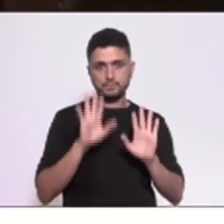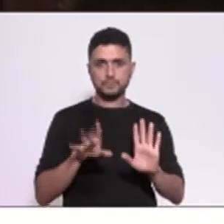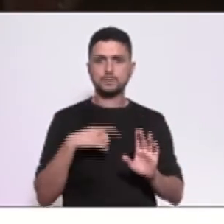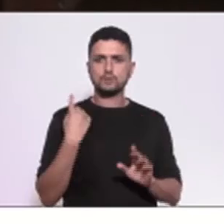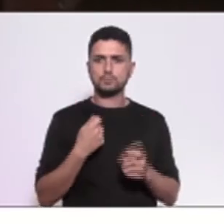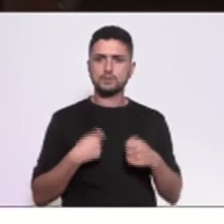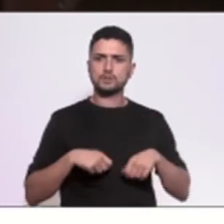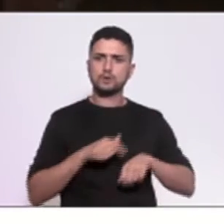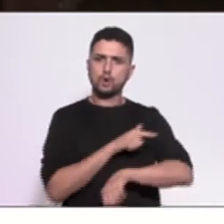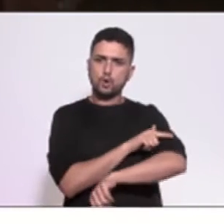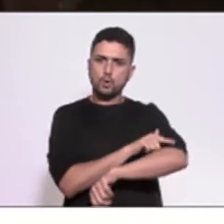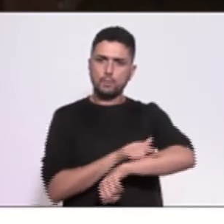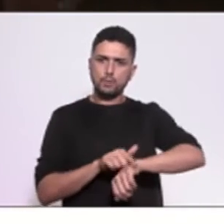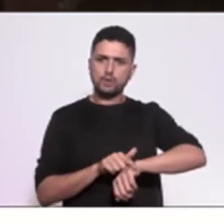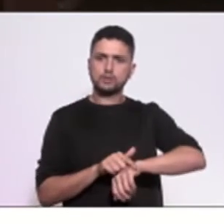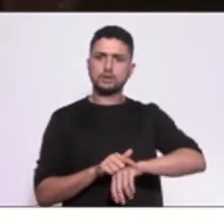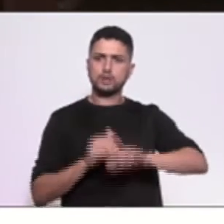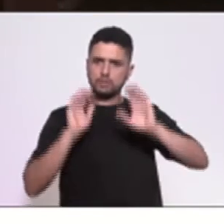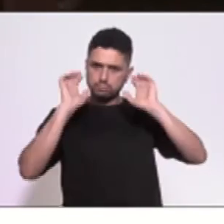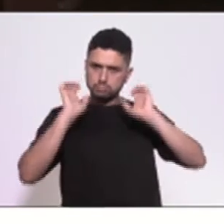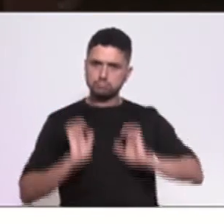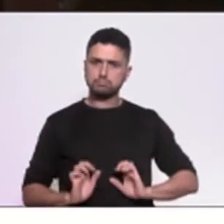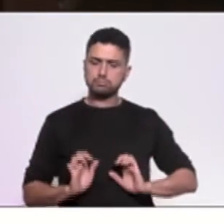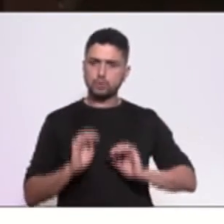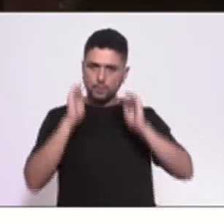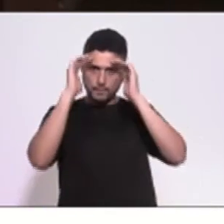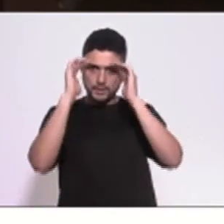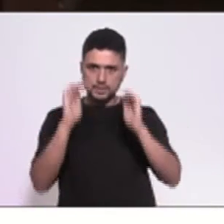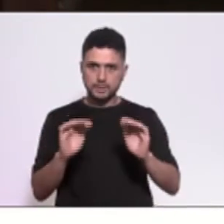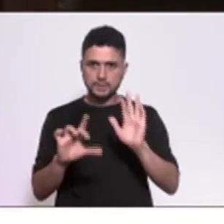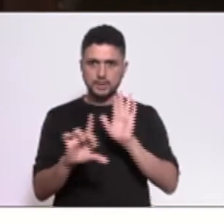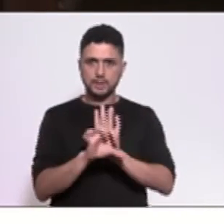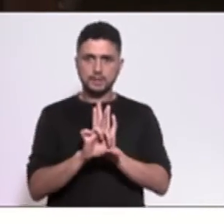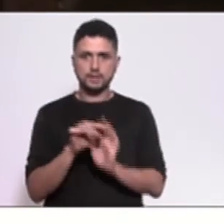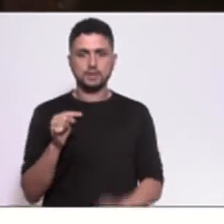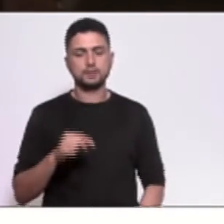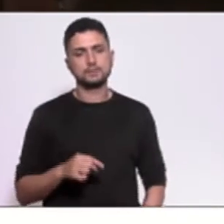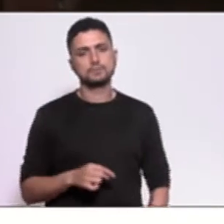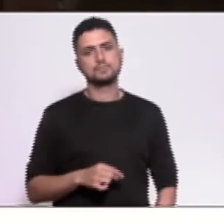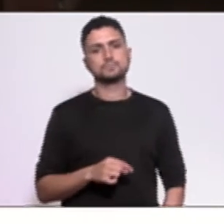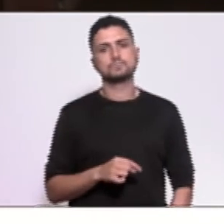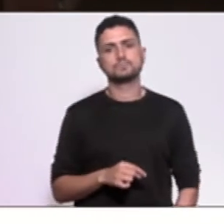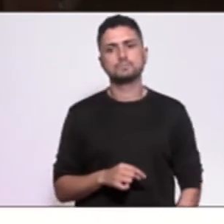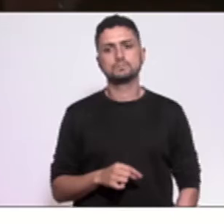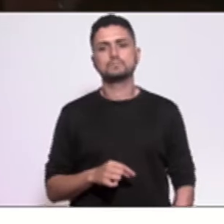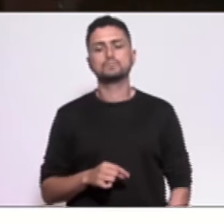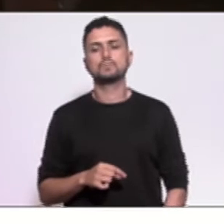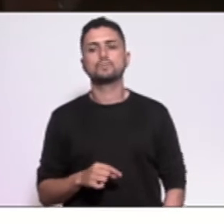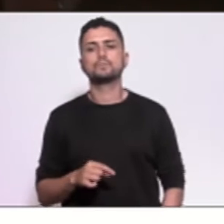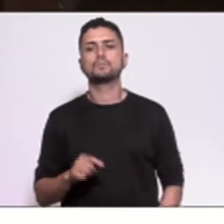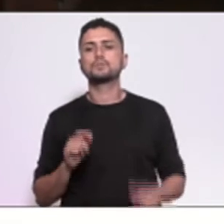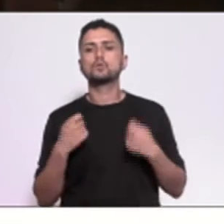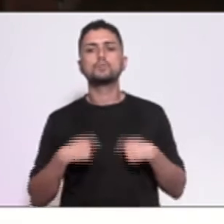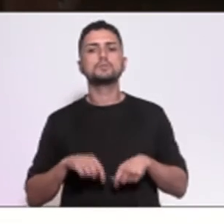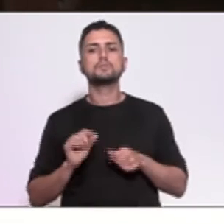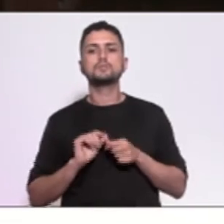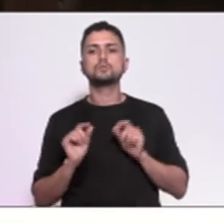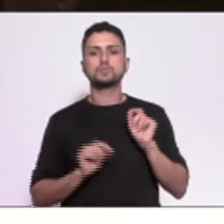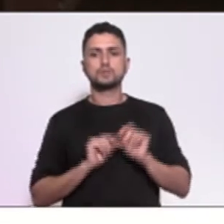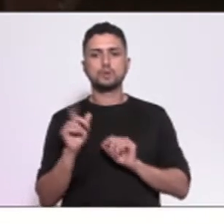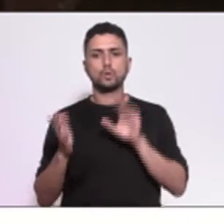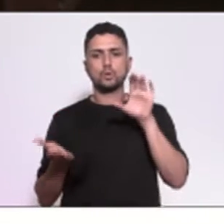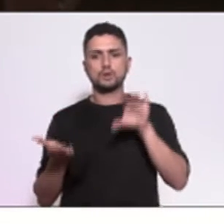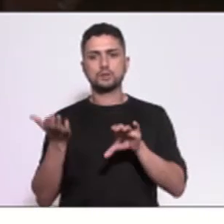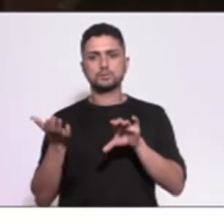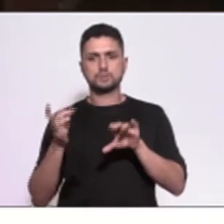que nos comportar de acordo com a lei, sob a égide da lei. O que tem que ser feito? O Congresso